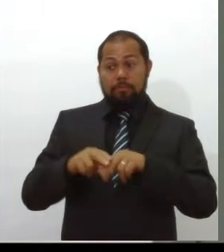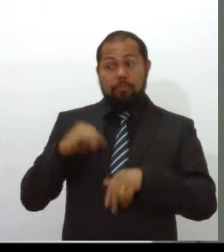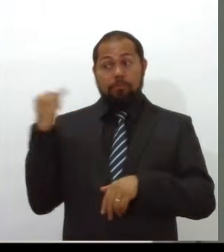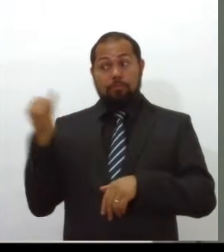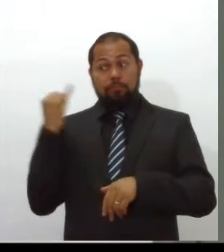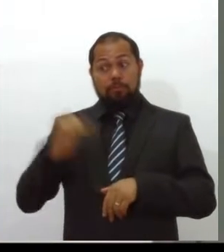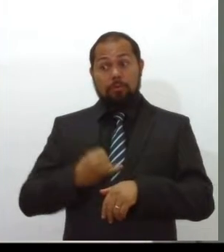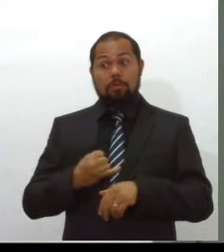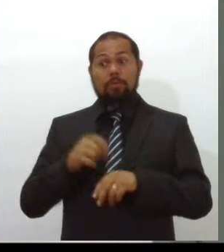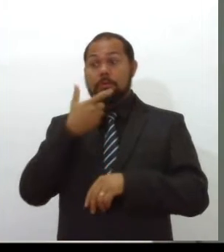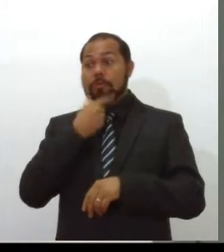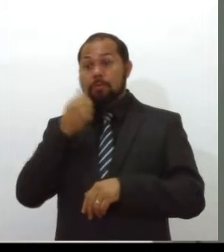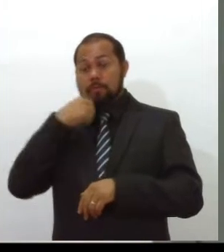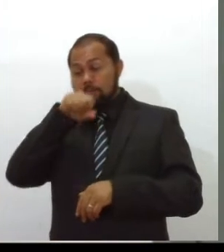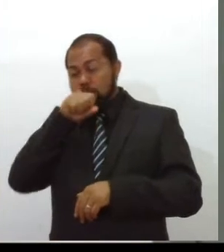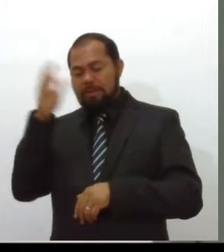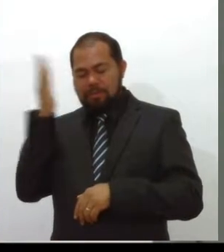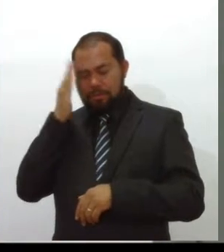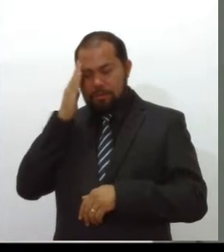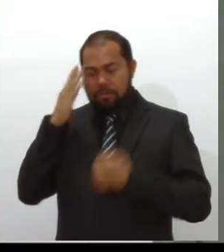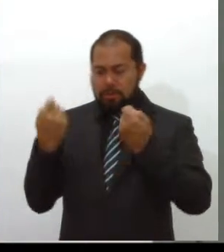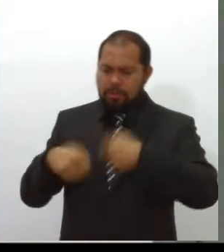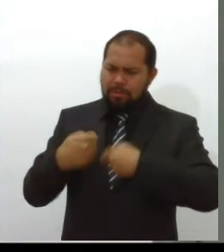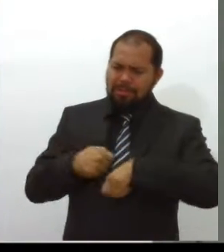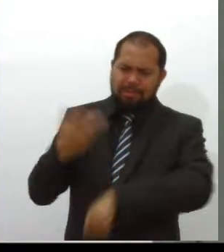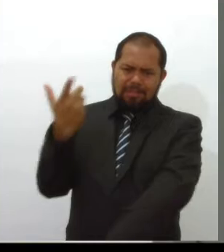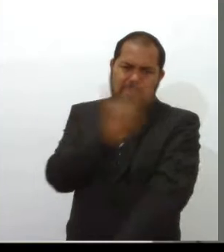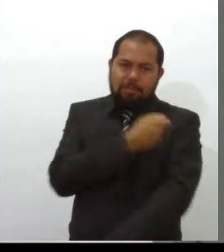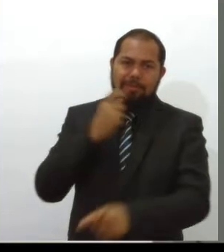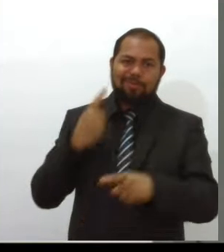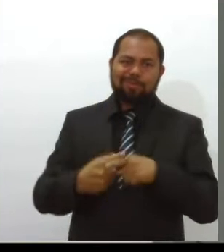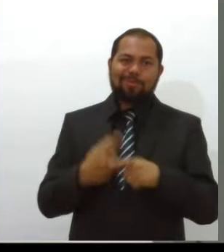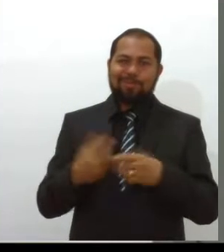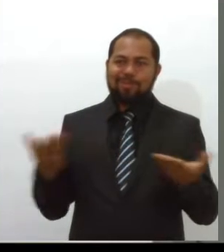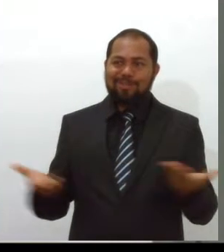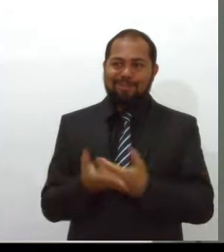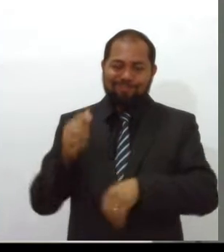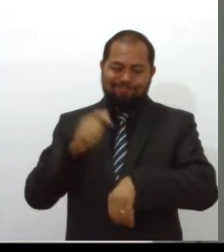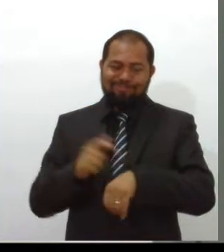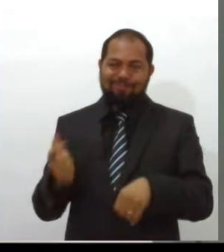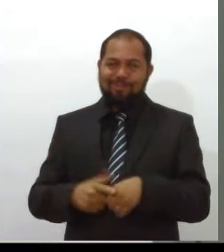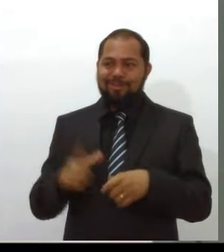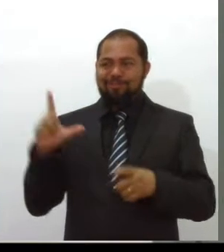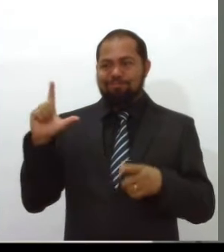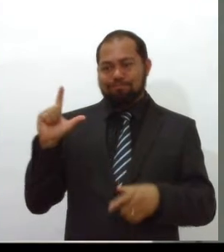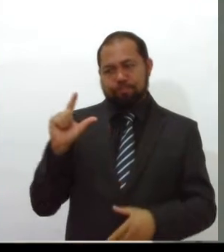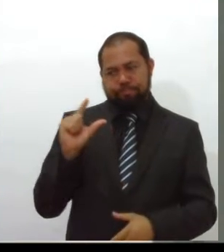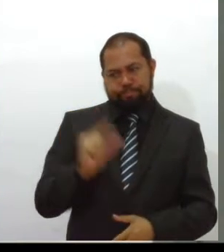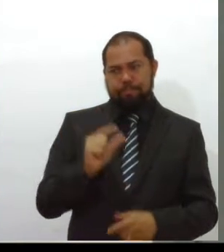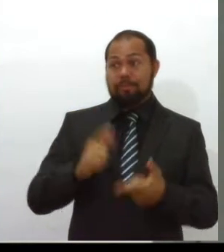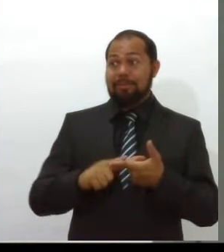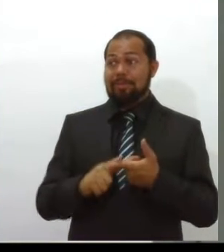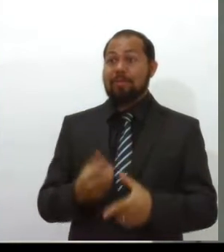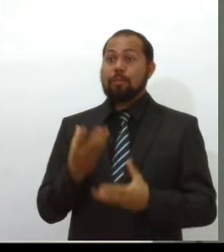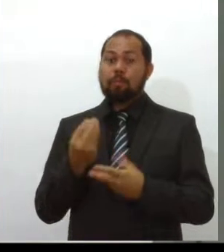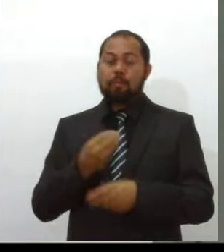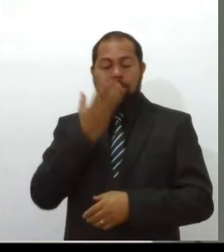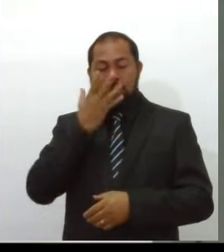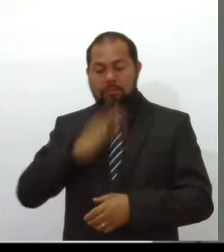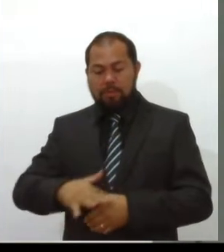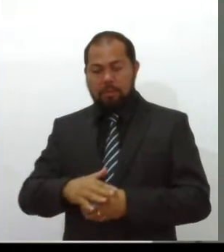de vacinação, porque no momento nós estamos tendo um aumento de número de crianças internadas com diagnóstico